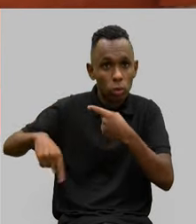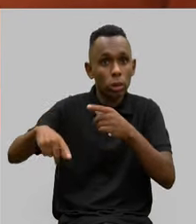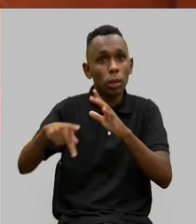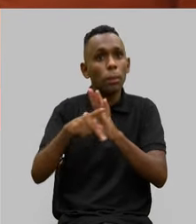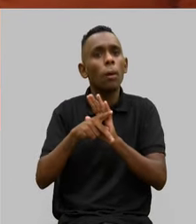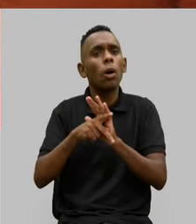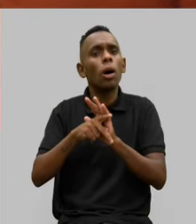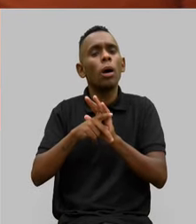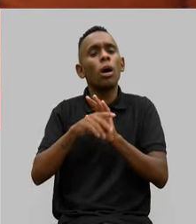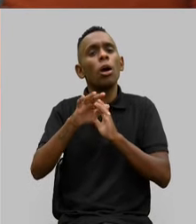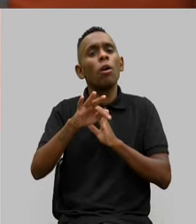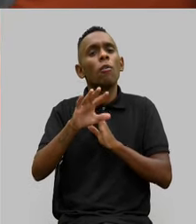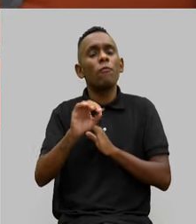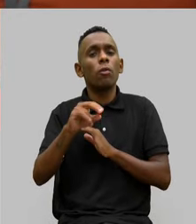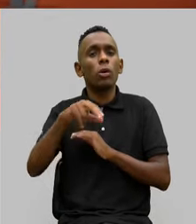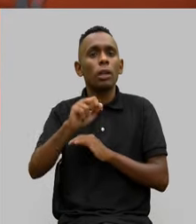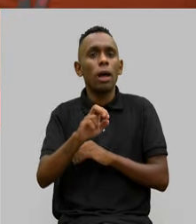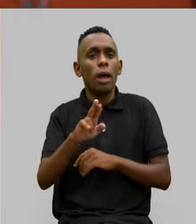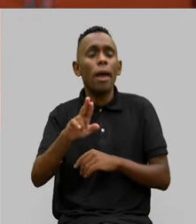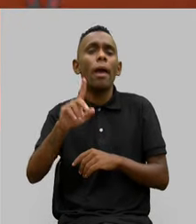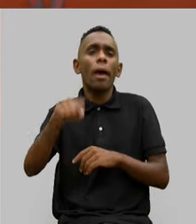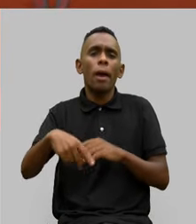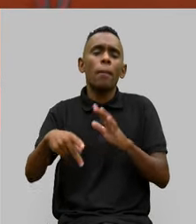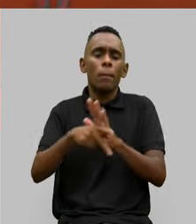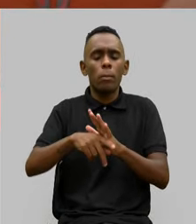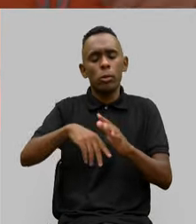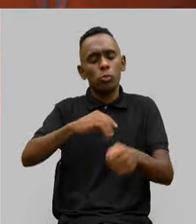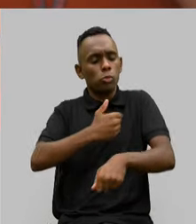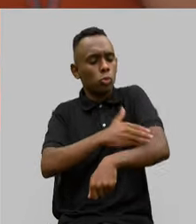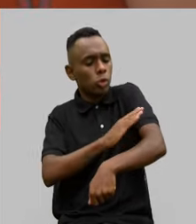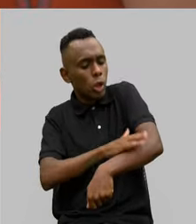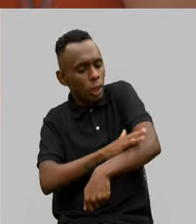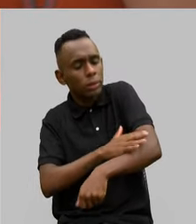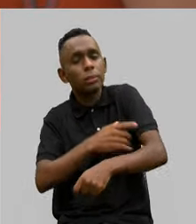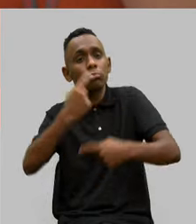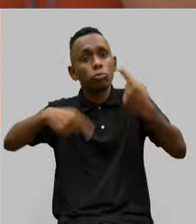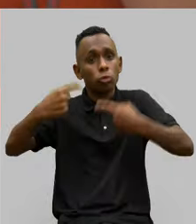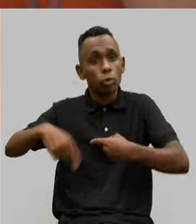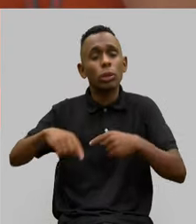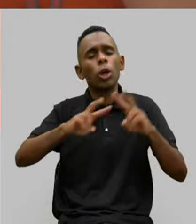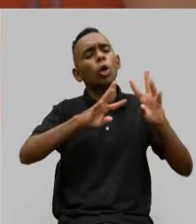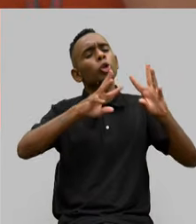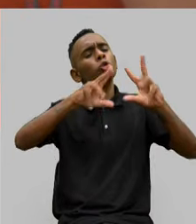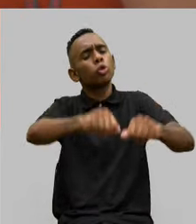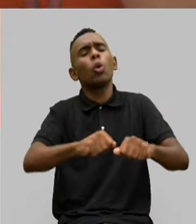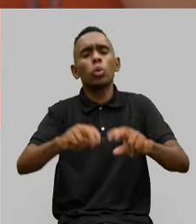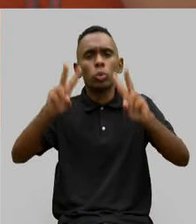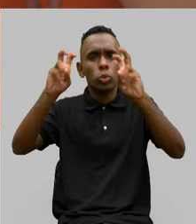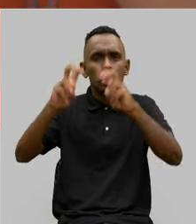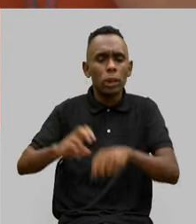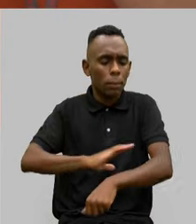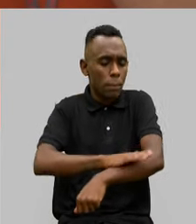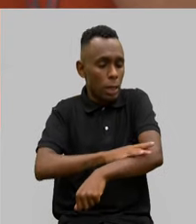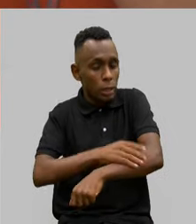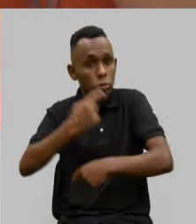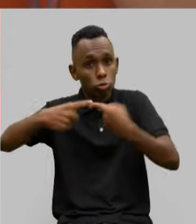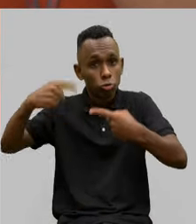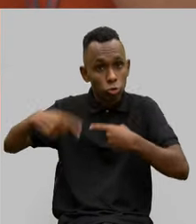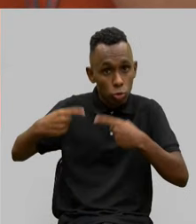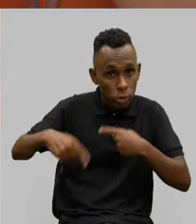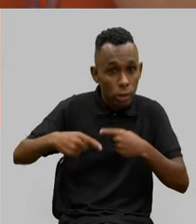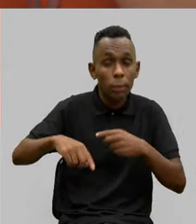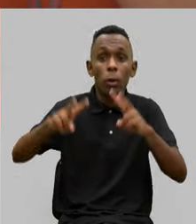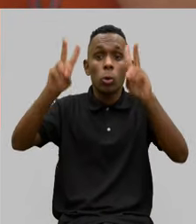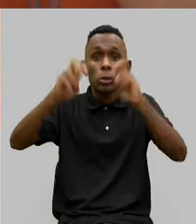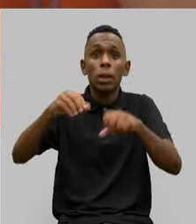chamada foner que é o fórum Nacional de extinção do racismo então todas essas questões envolvendo racismo aplicação da lei de drogas é um tema que tá